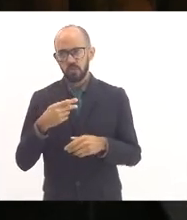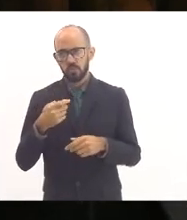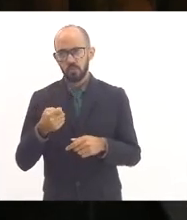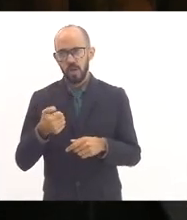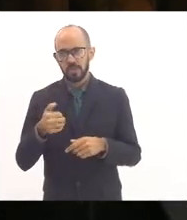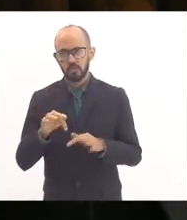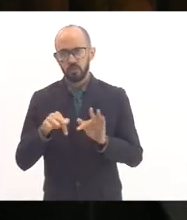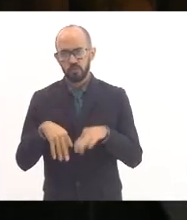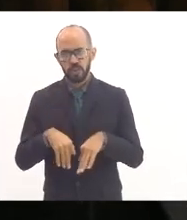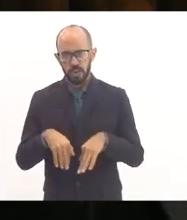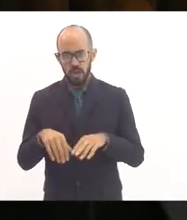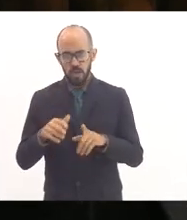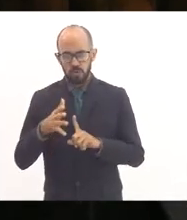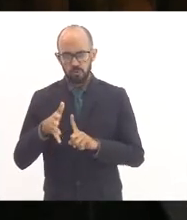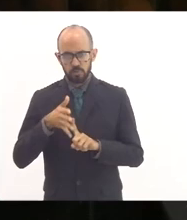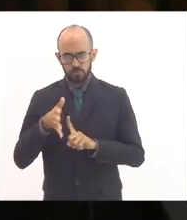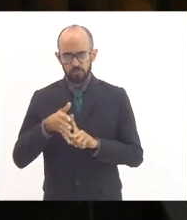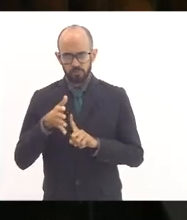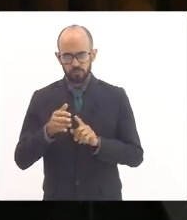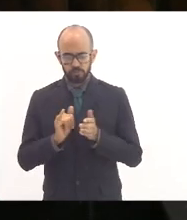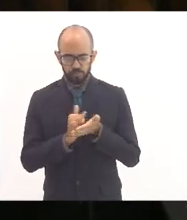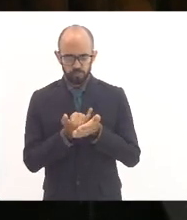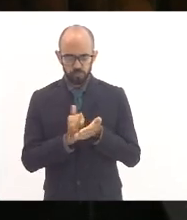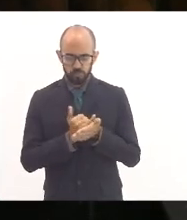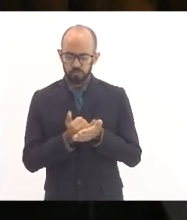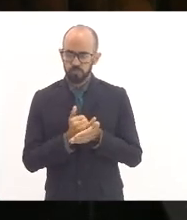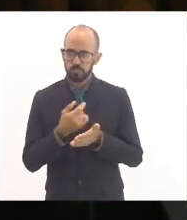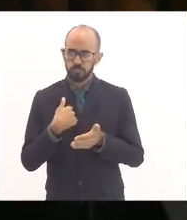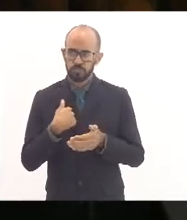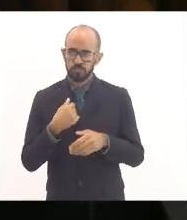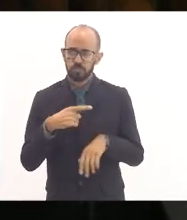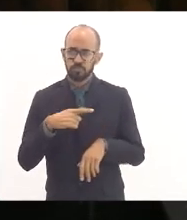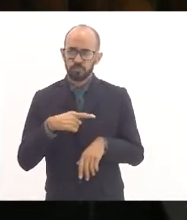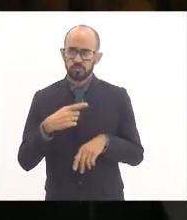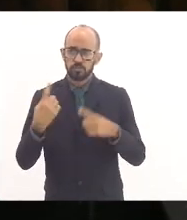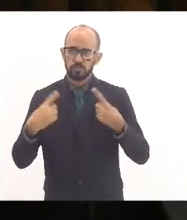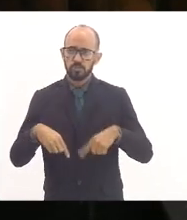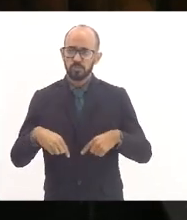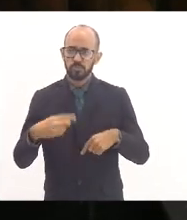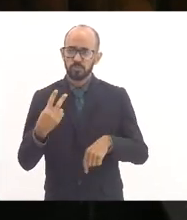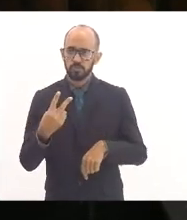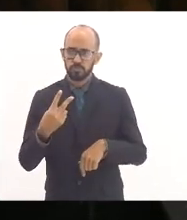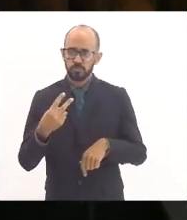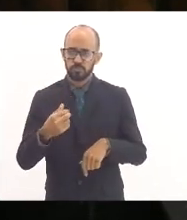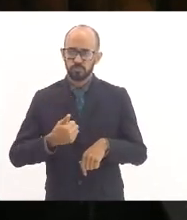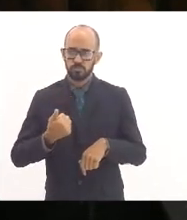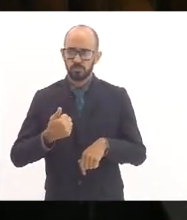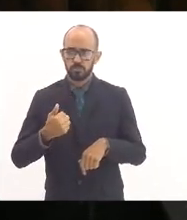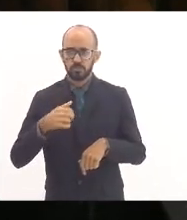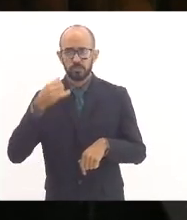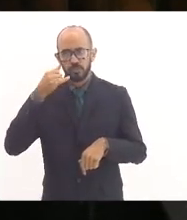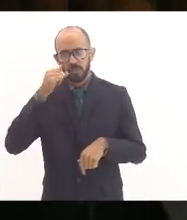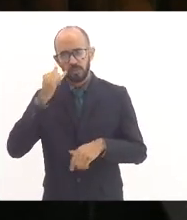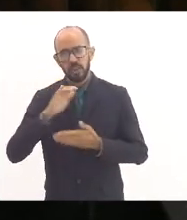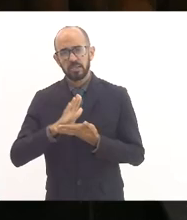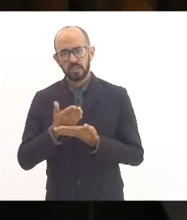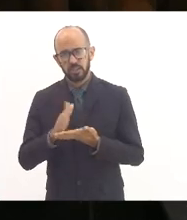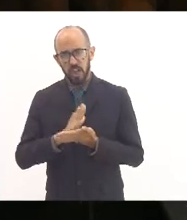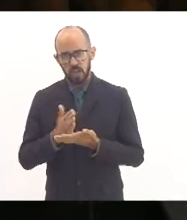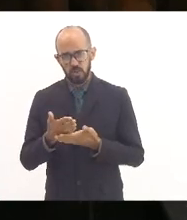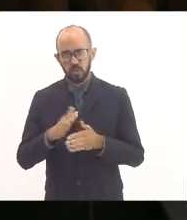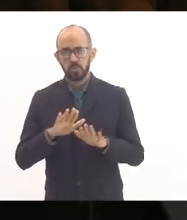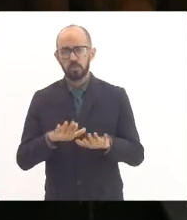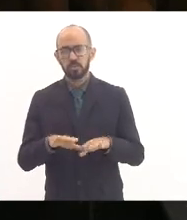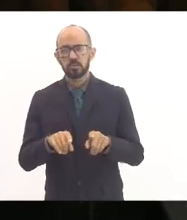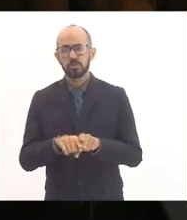final dos oradores prescritos ali na na lista eu tenho dois desafios né primeiro você é muito chato que tá se aproximando do final